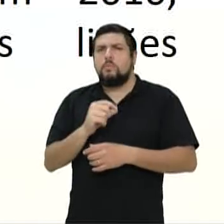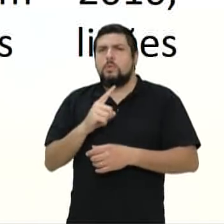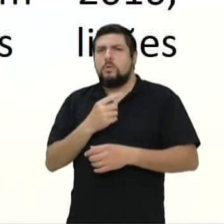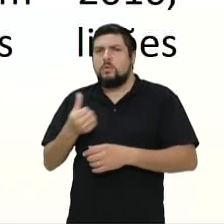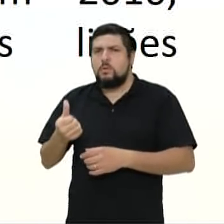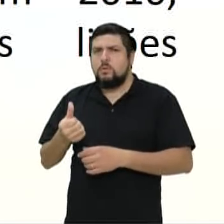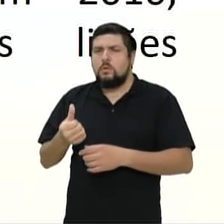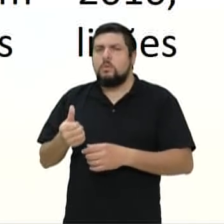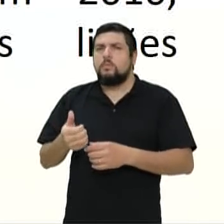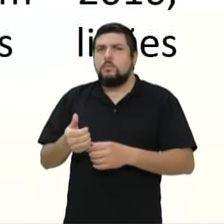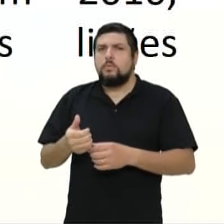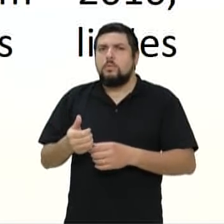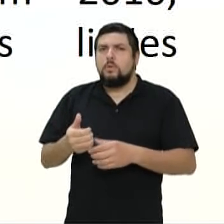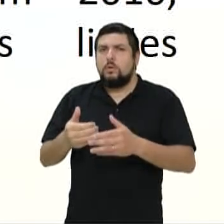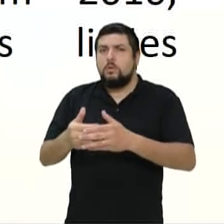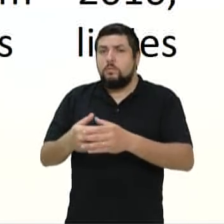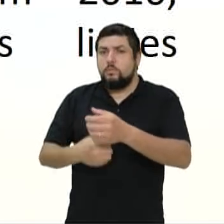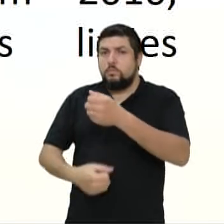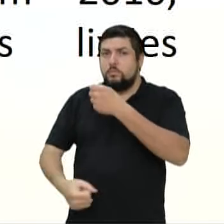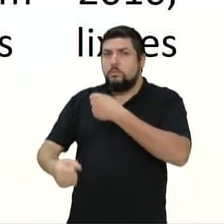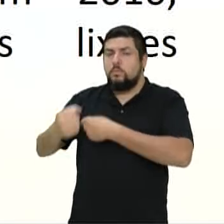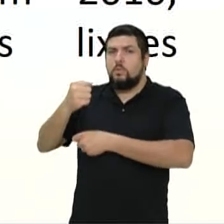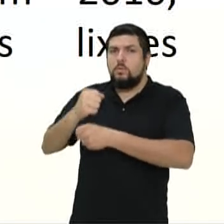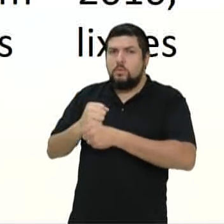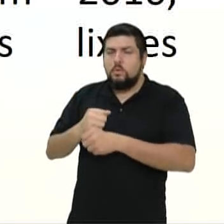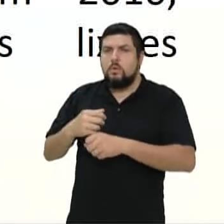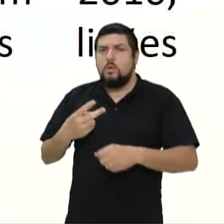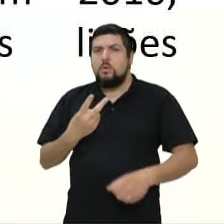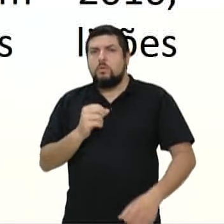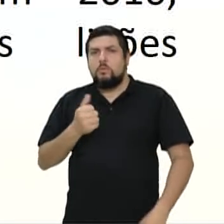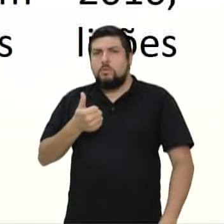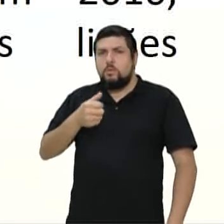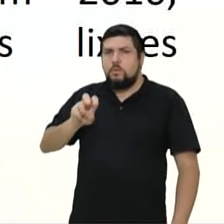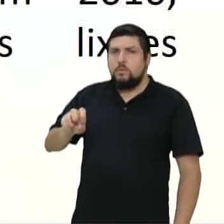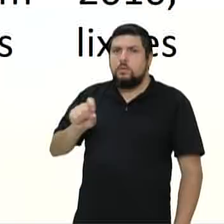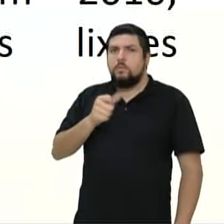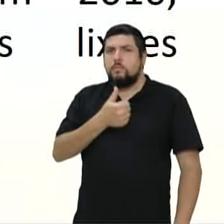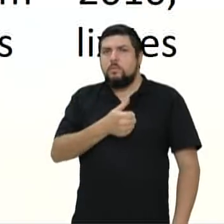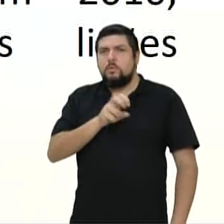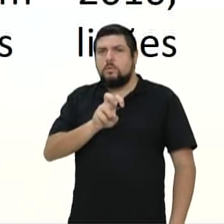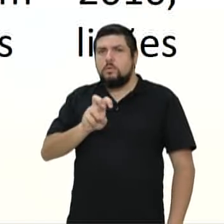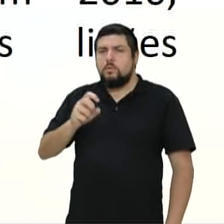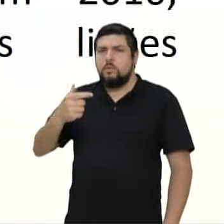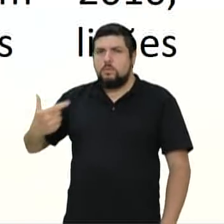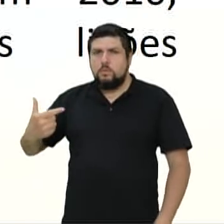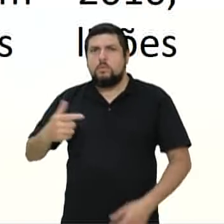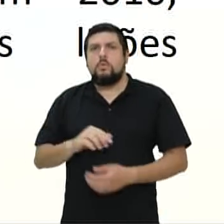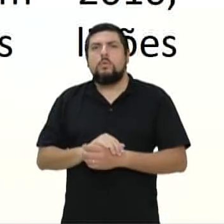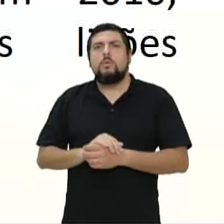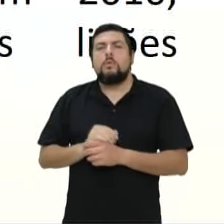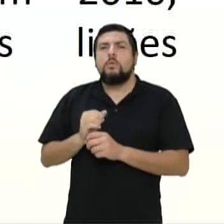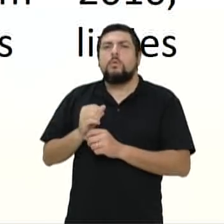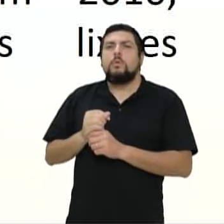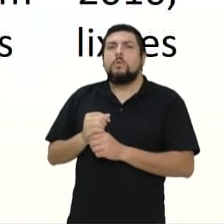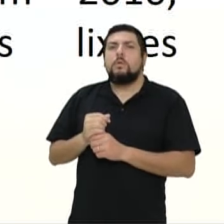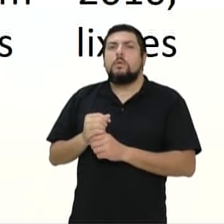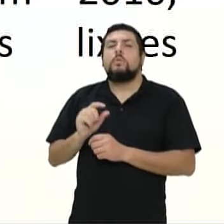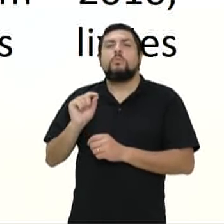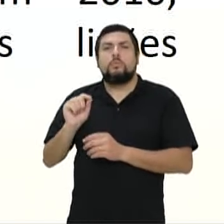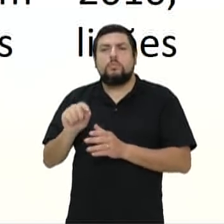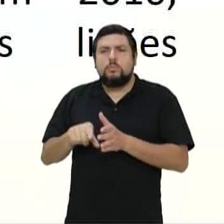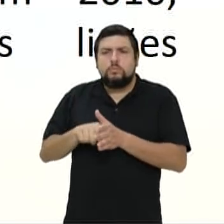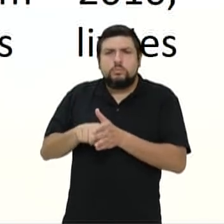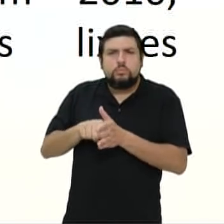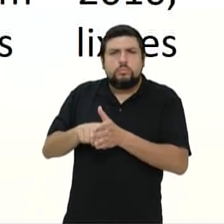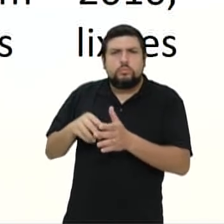1.552 em 2015. anos com dados mais recentes